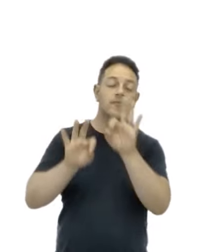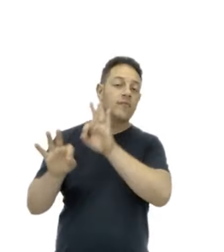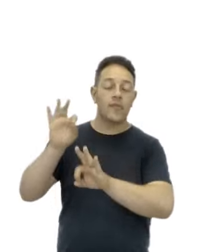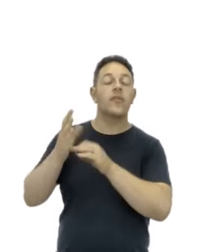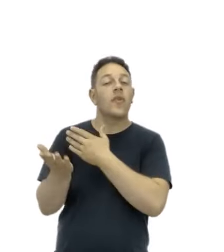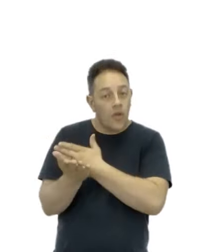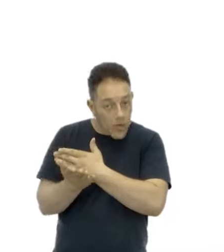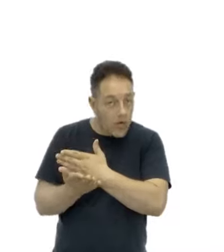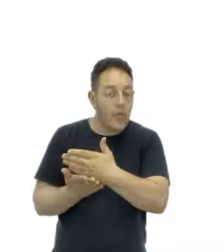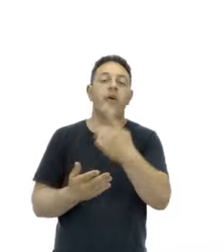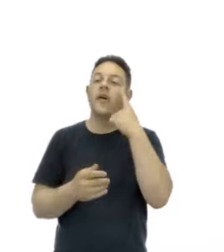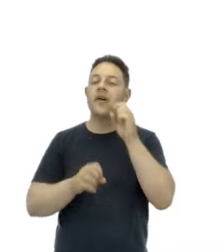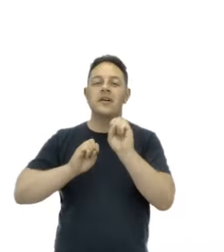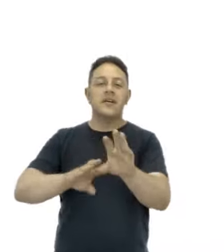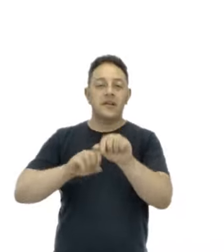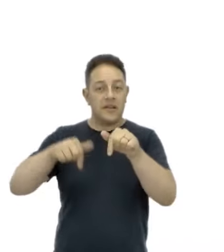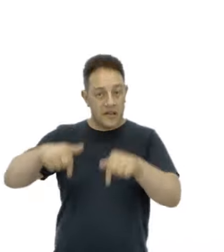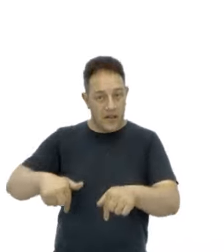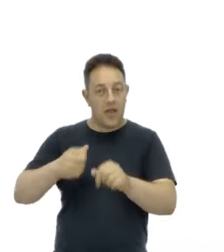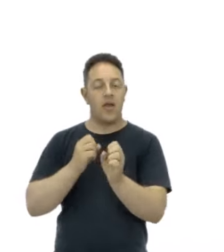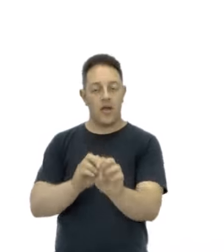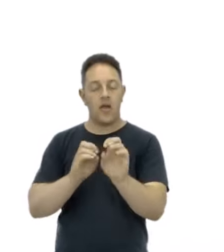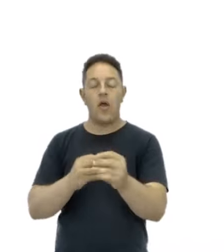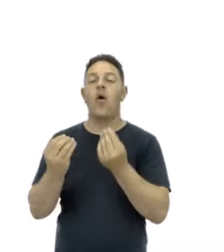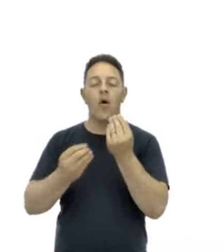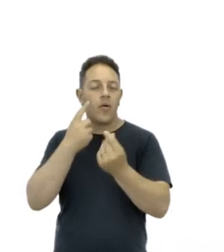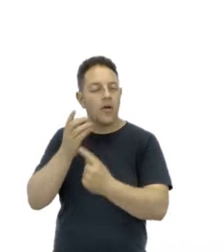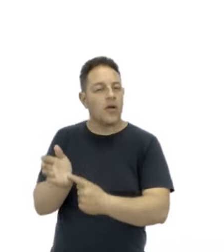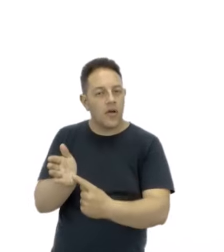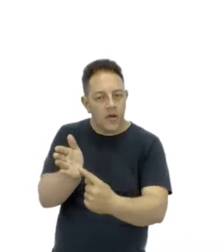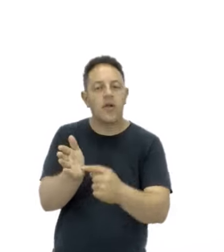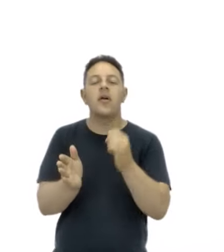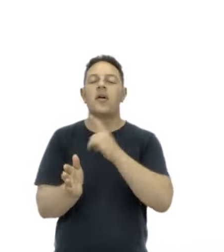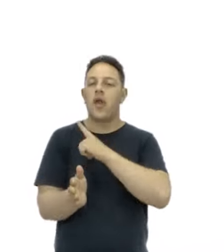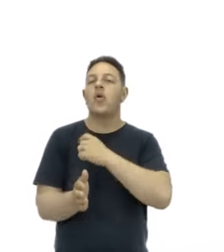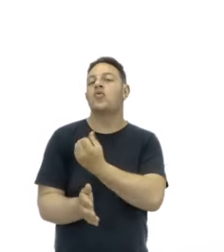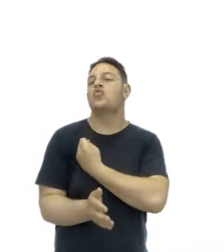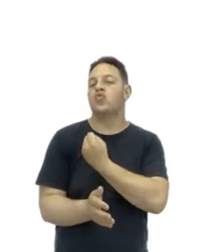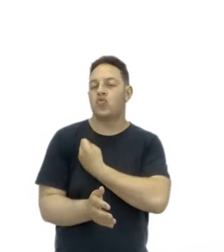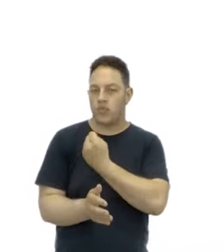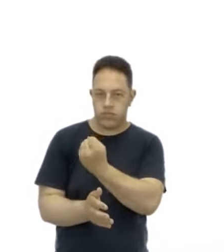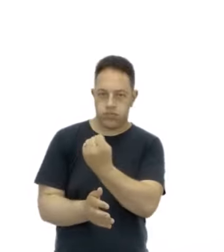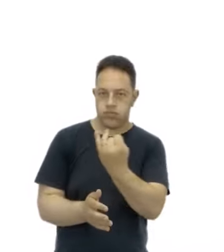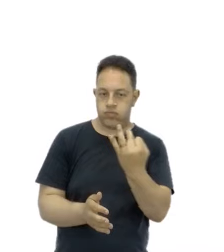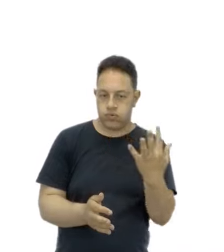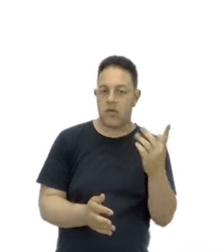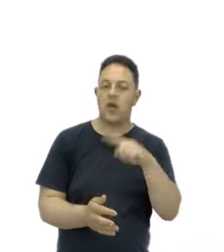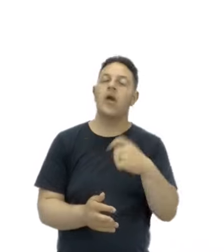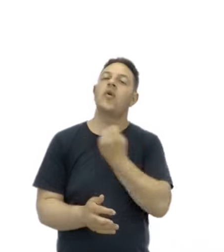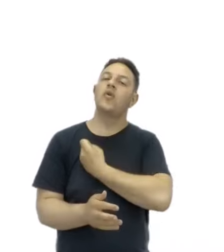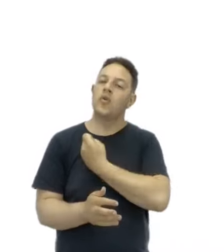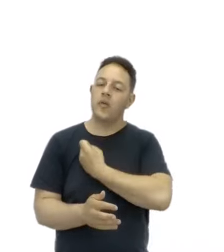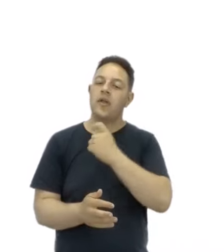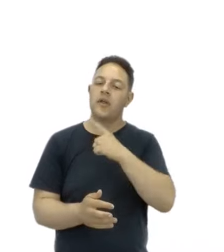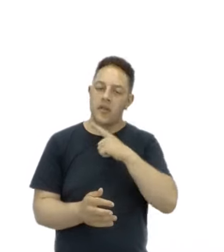iniciamos as nossas formações deste ano, né, apresentando aí o pensamento aritmético, os números com as ideias